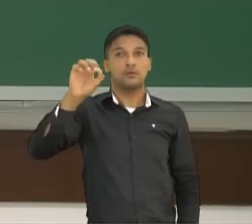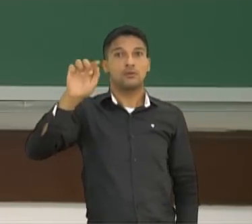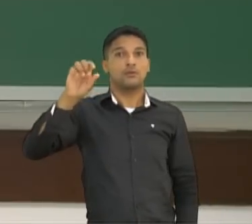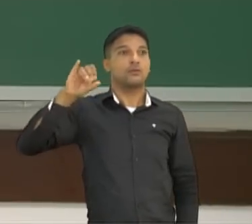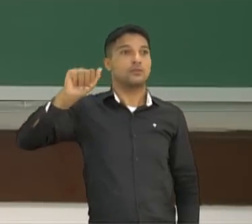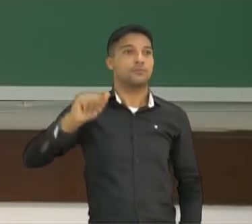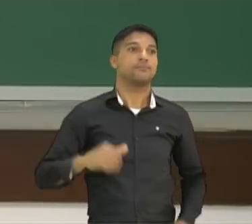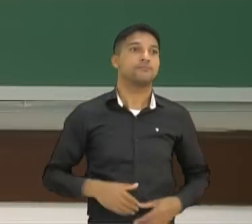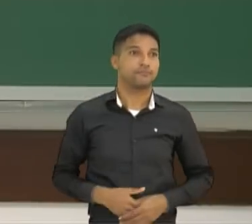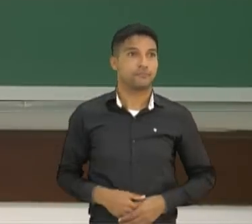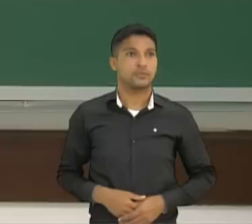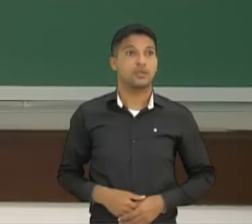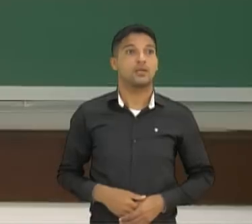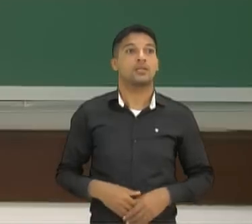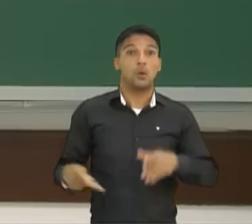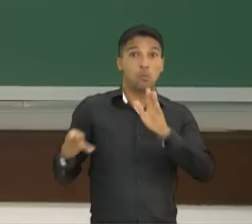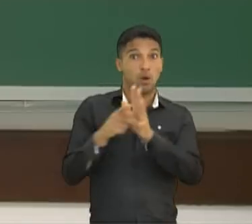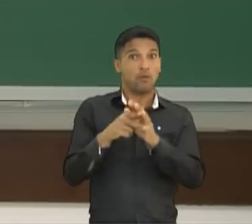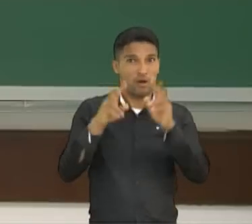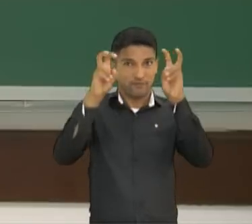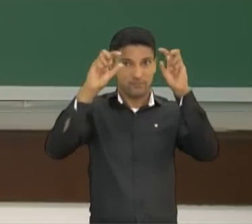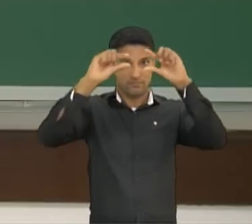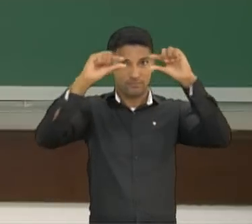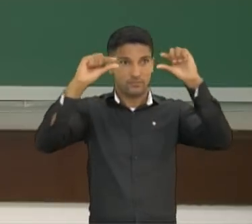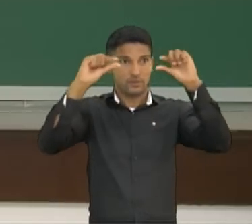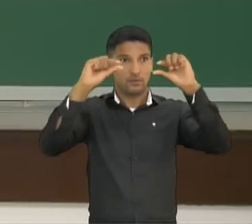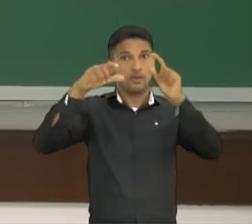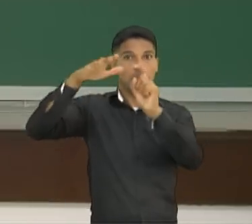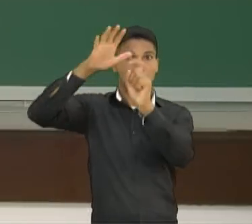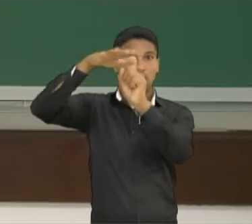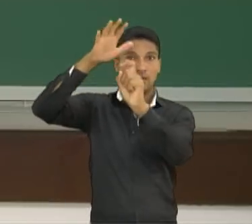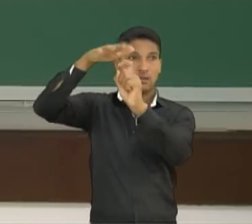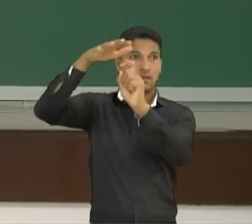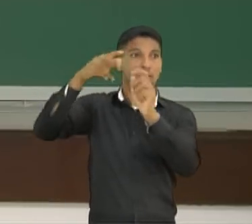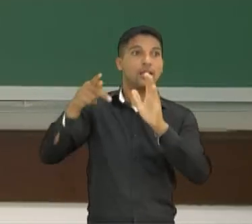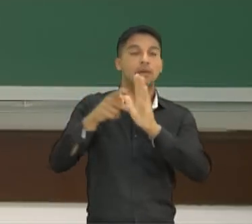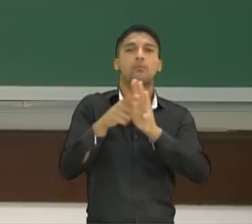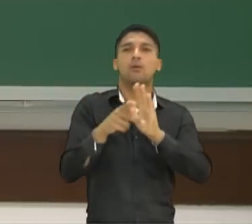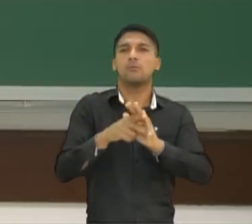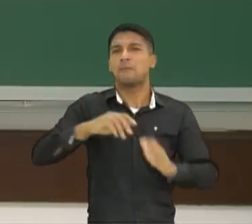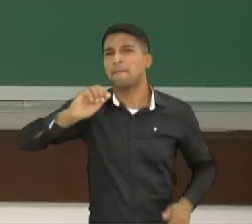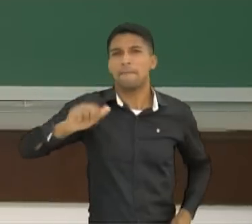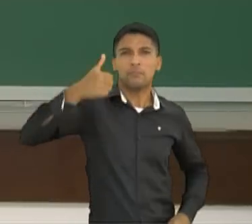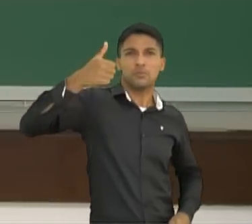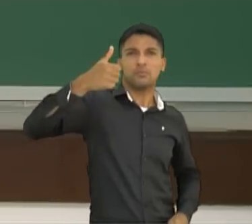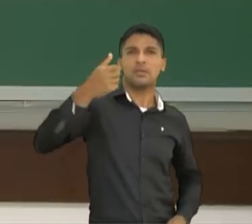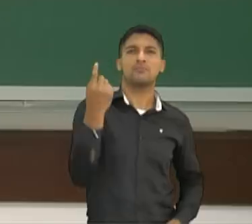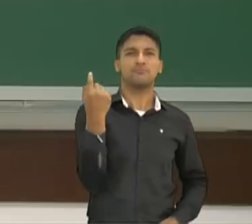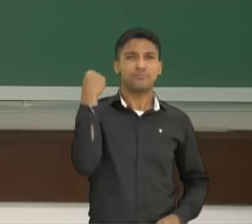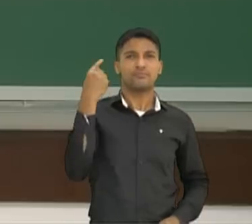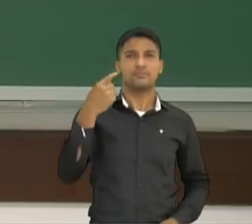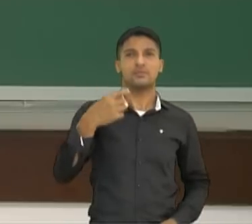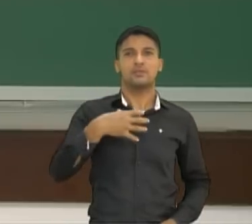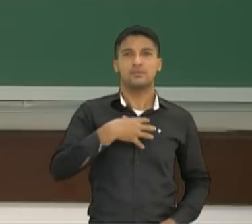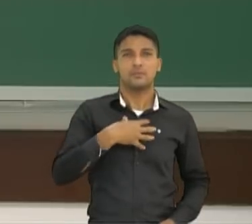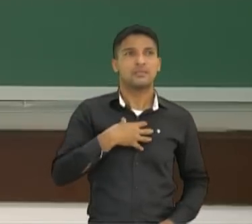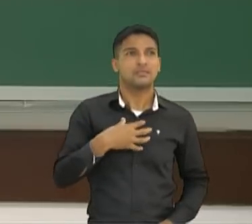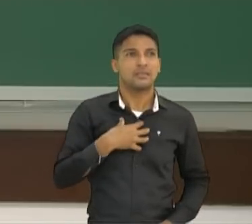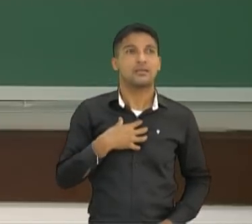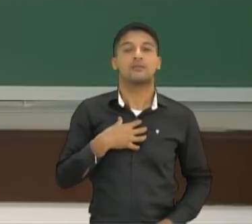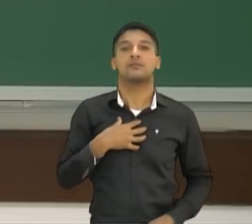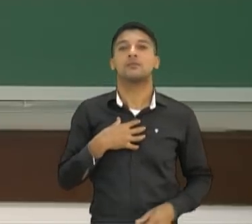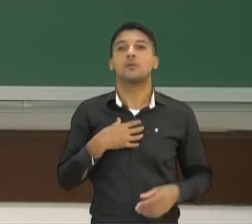ele também é uma das primeiras formas aí de conhecimento que nós utilizamos lá nos